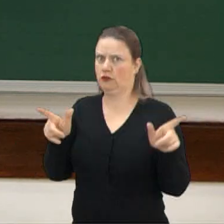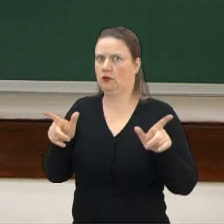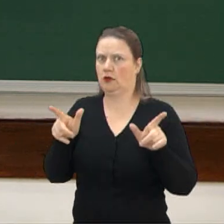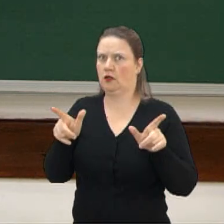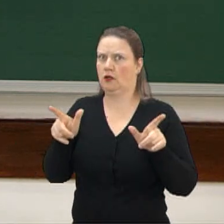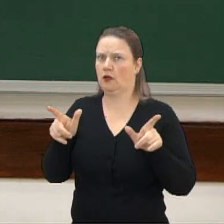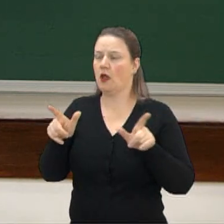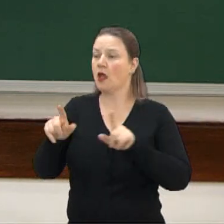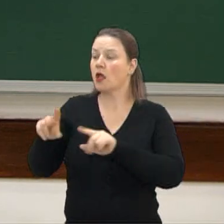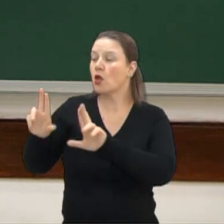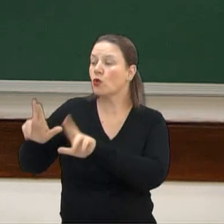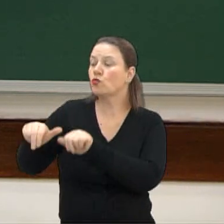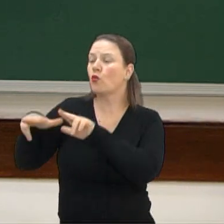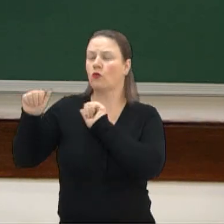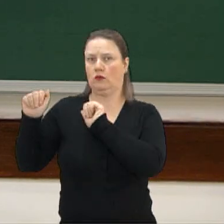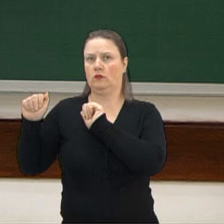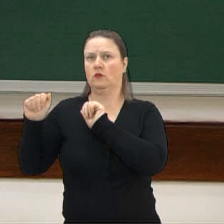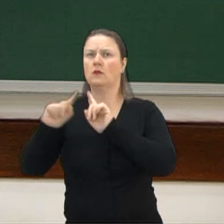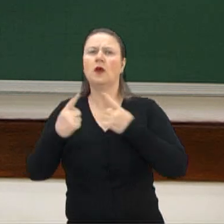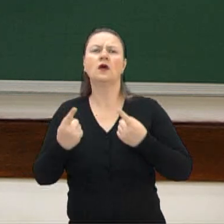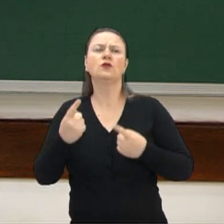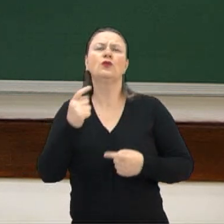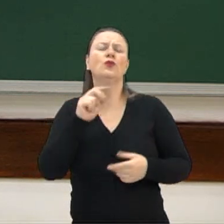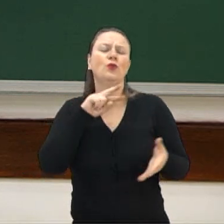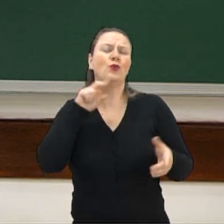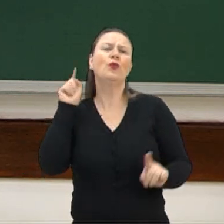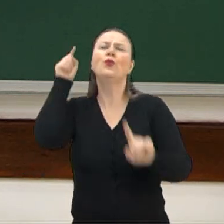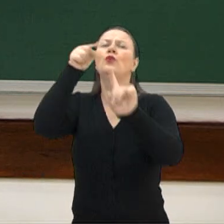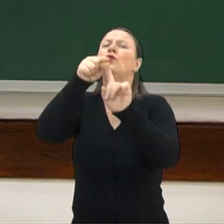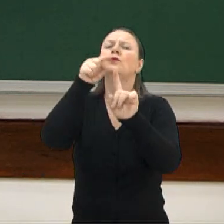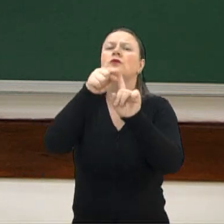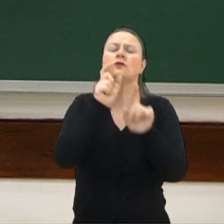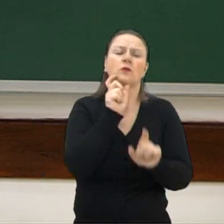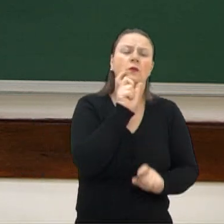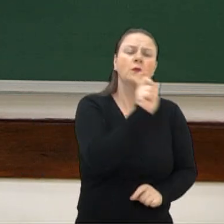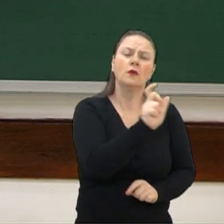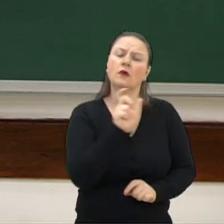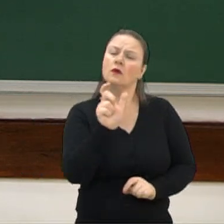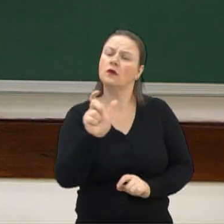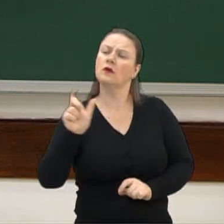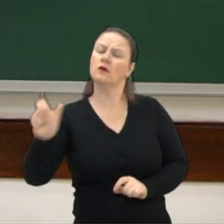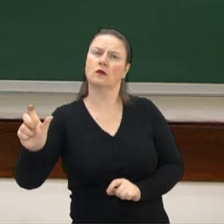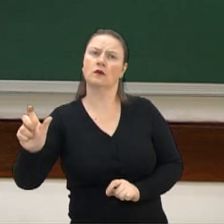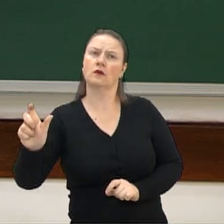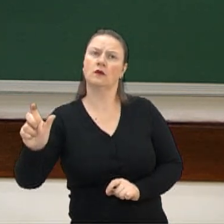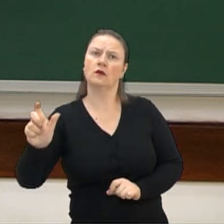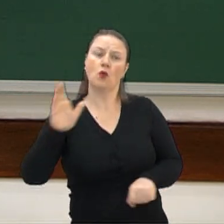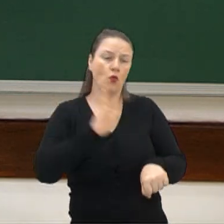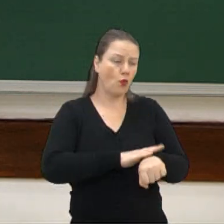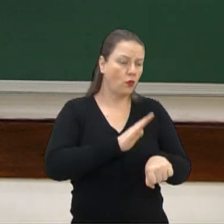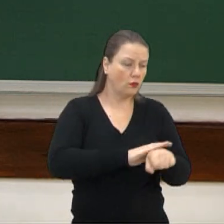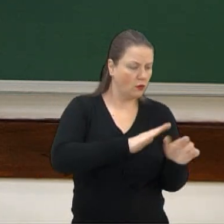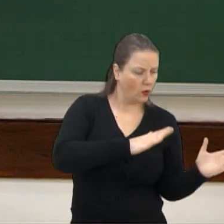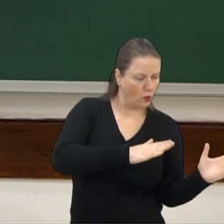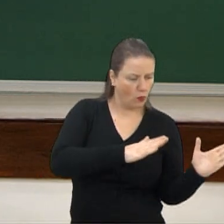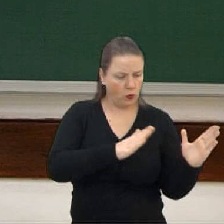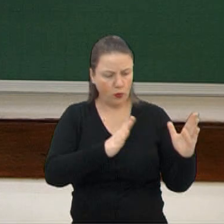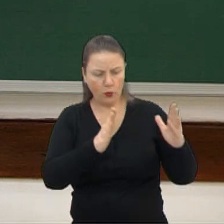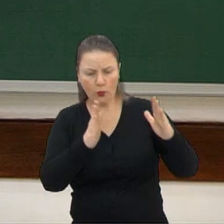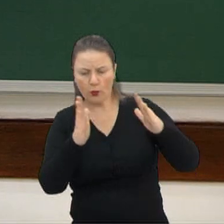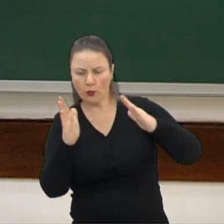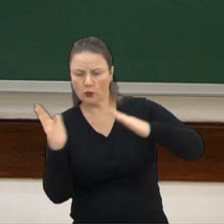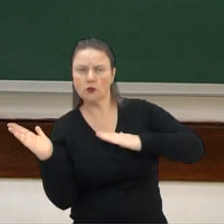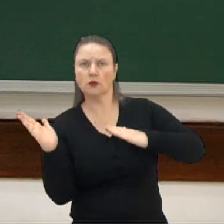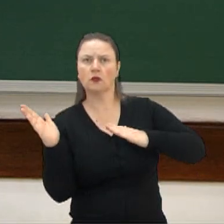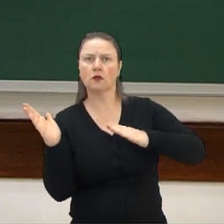sentido. Mas que sentido todas essas palavras produzem? Um sentido de período, de periodicidade.